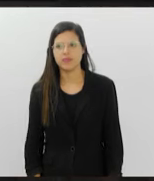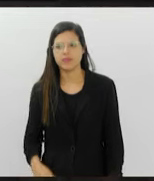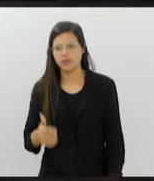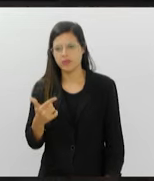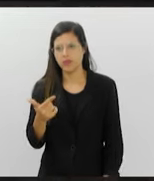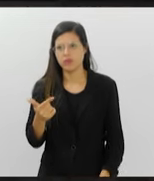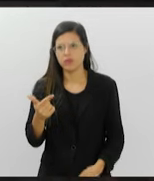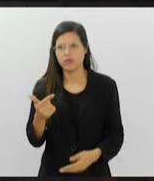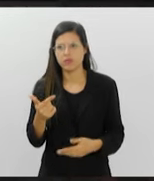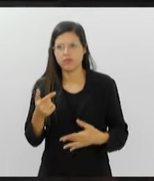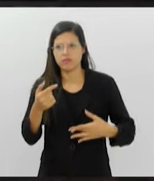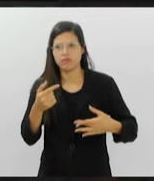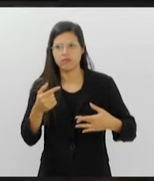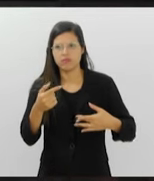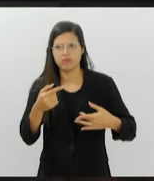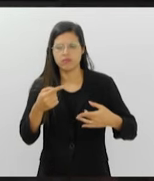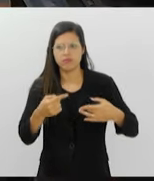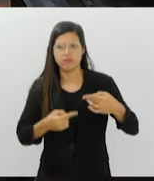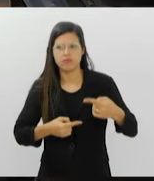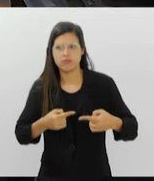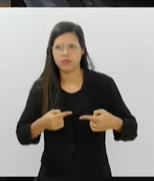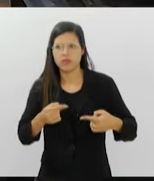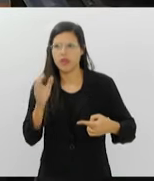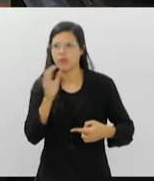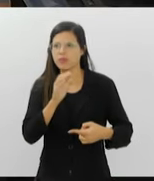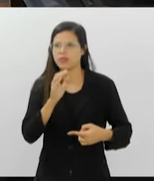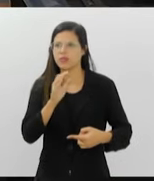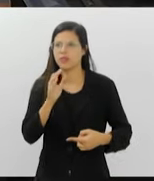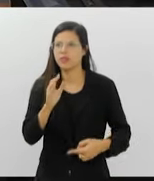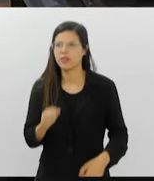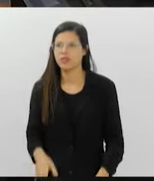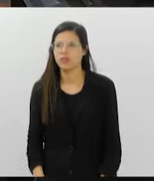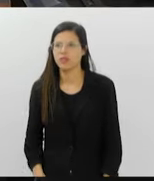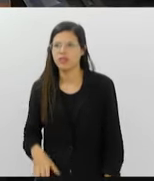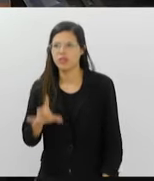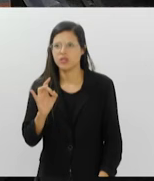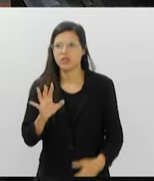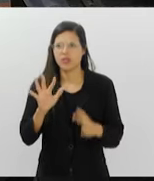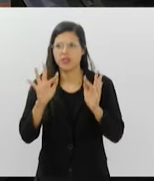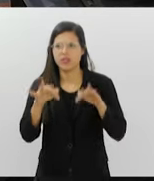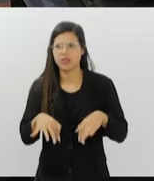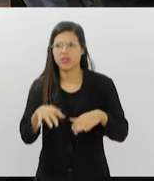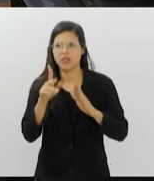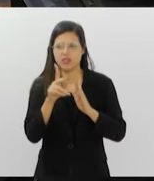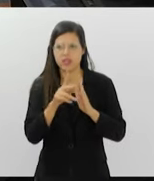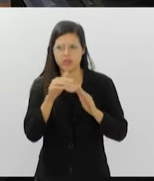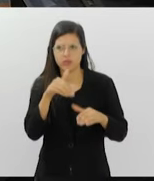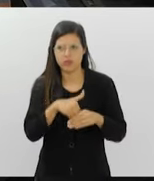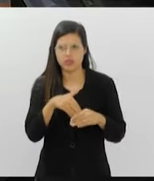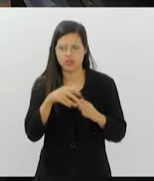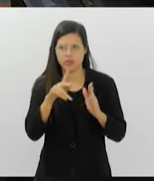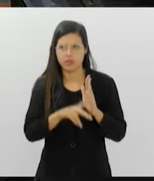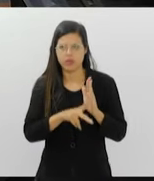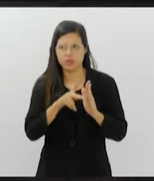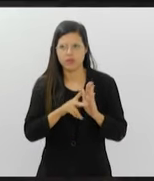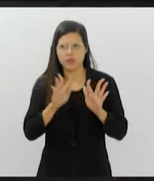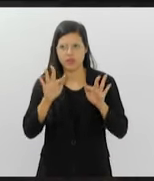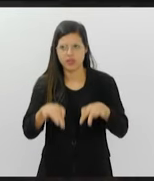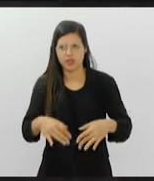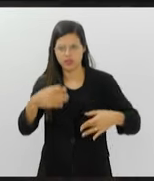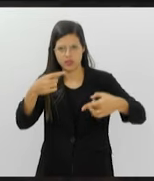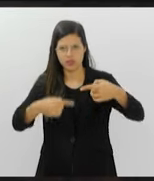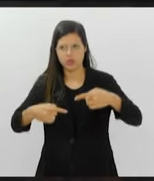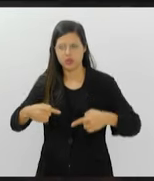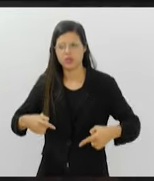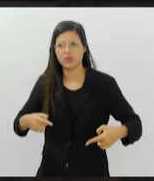mais quem queira Presidente, discutir... Presidente, pela rapidamente. Só encerrar aqui a votação do projeto. Encerrada a discussão.